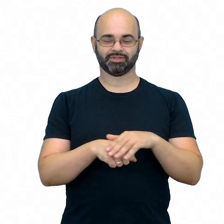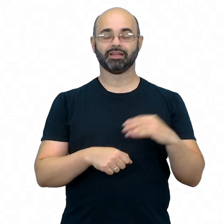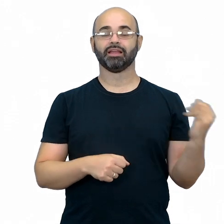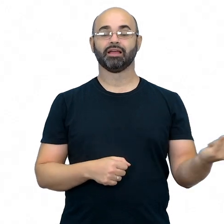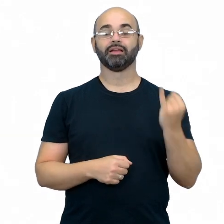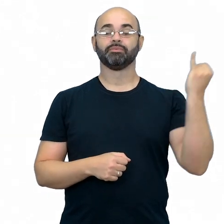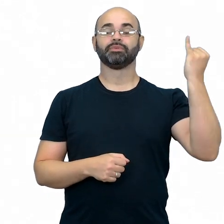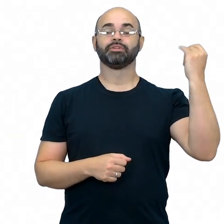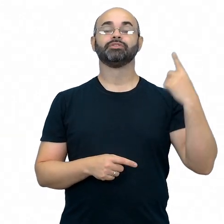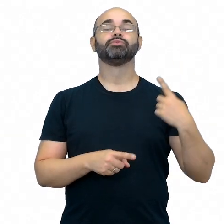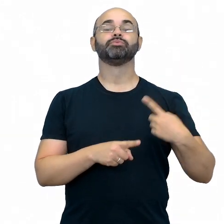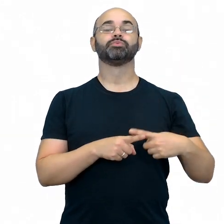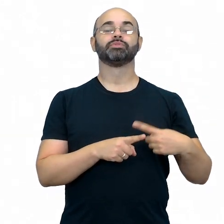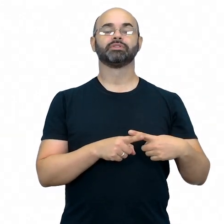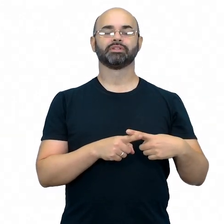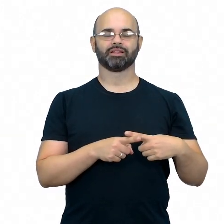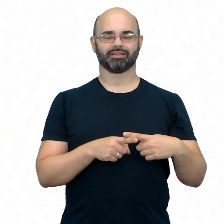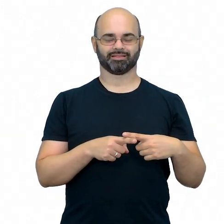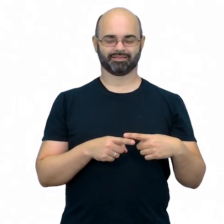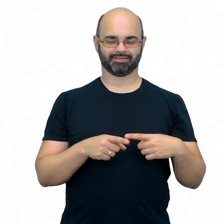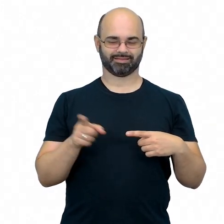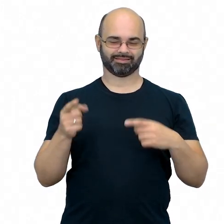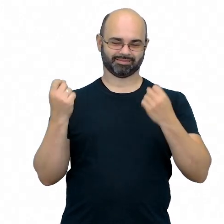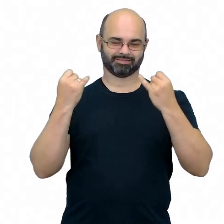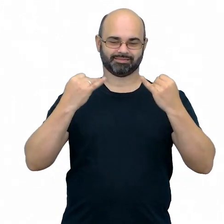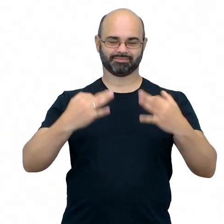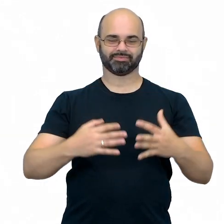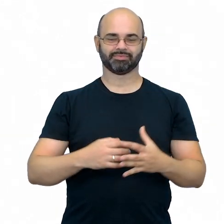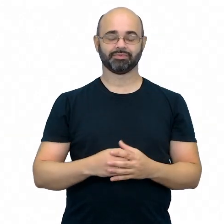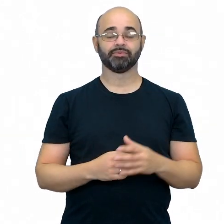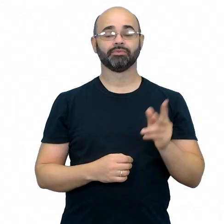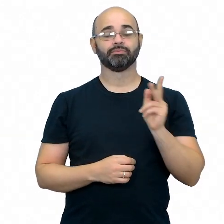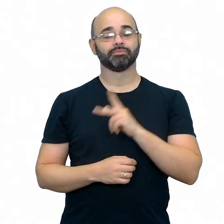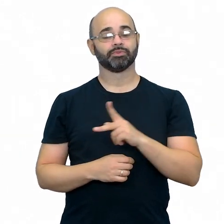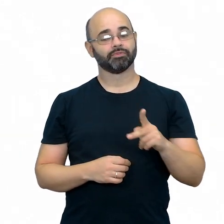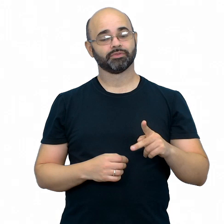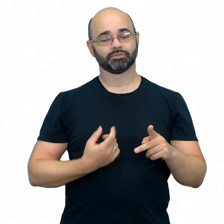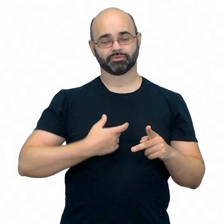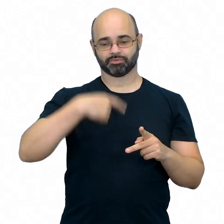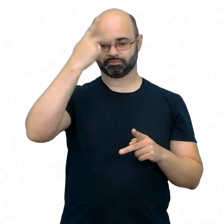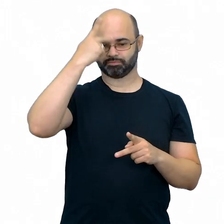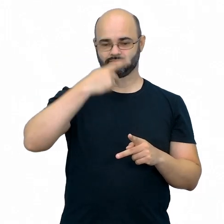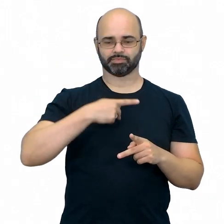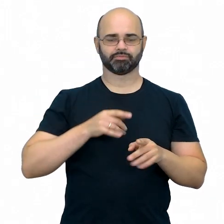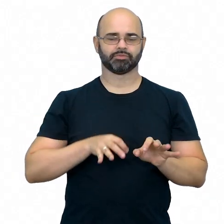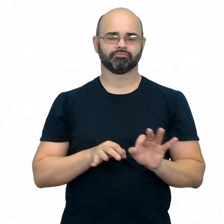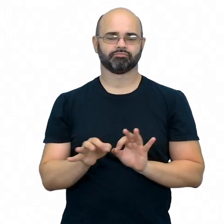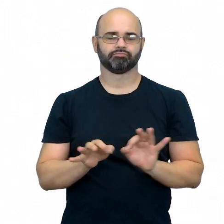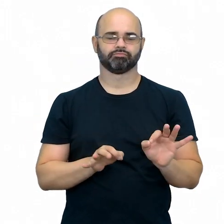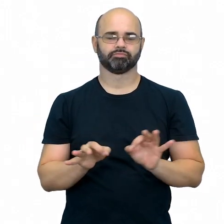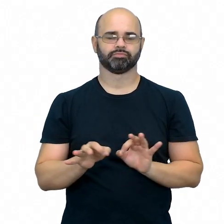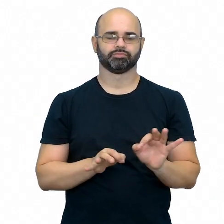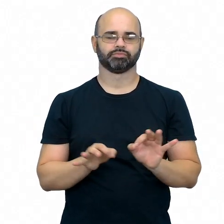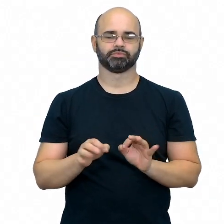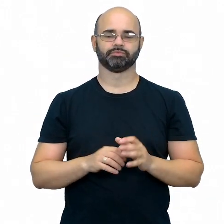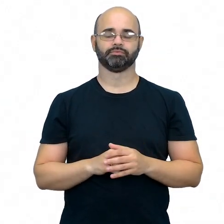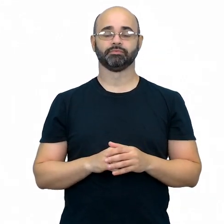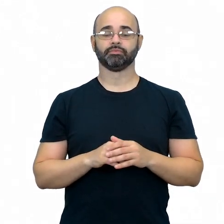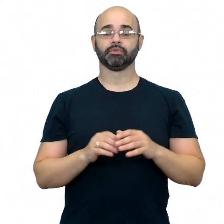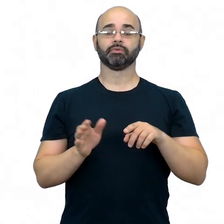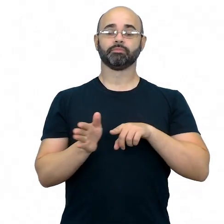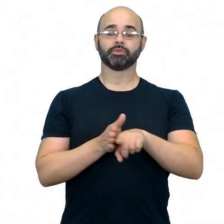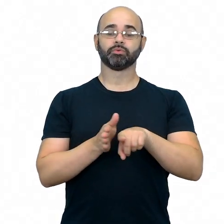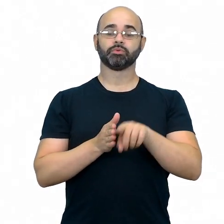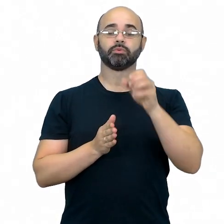o professor se organizar, né? Esse pré-planejamento, saber como trazer boas perguntas,